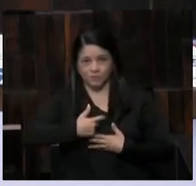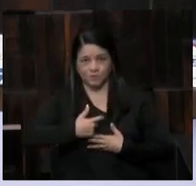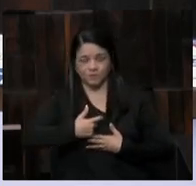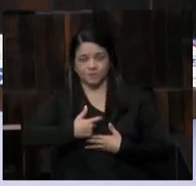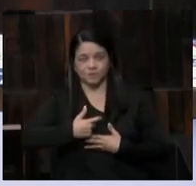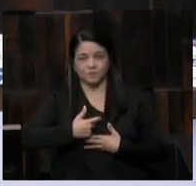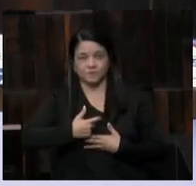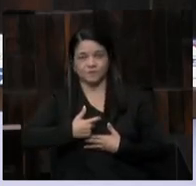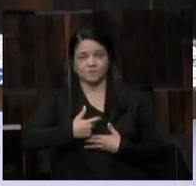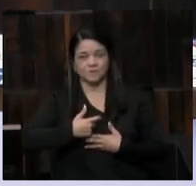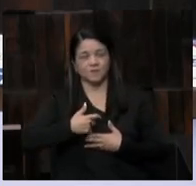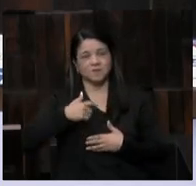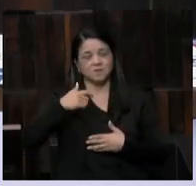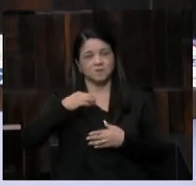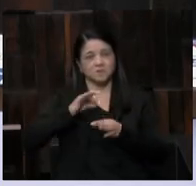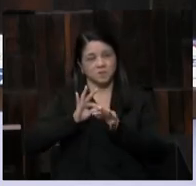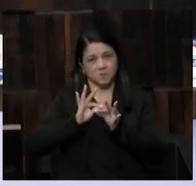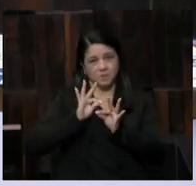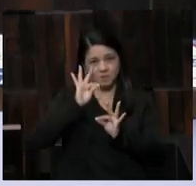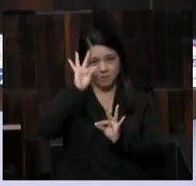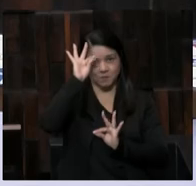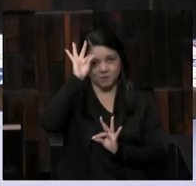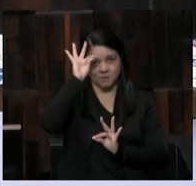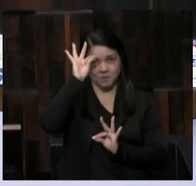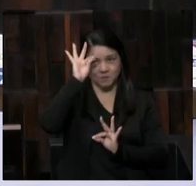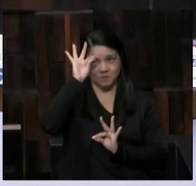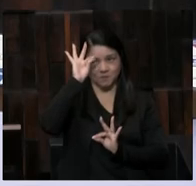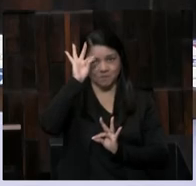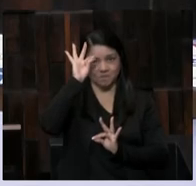com a estatura